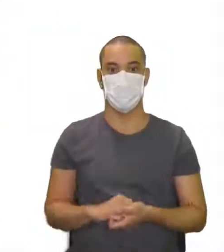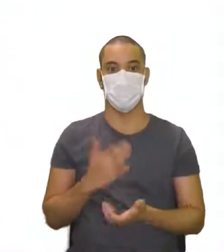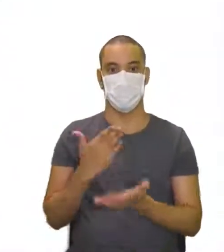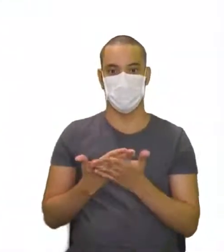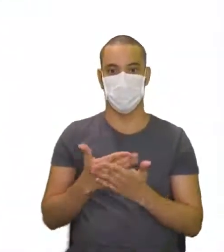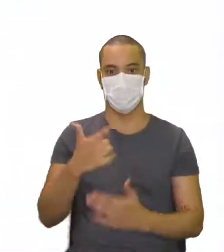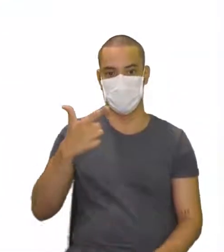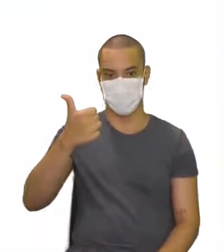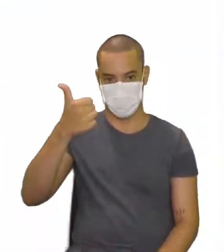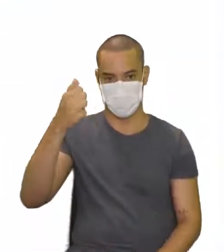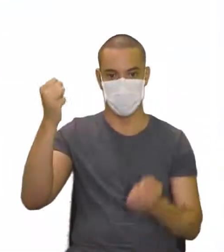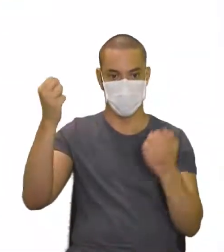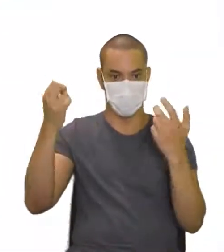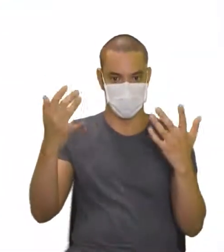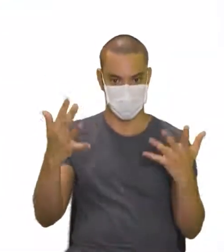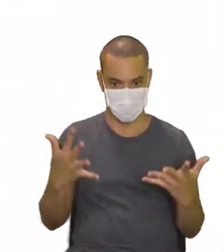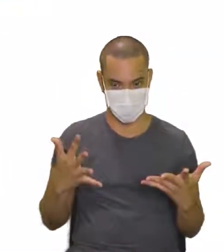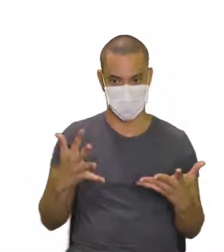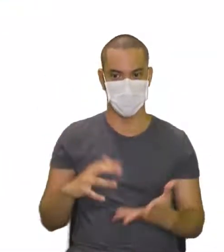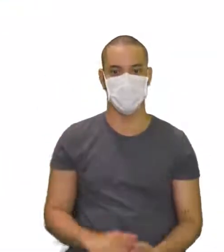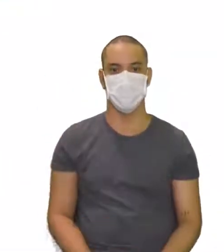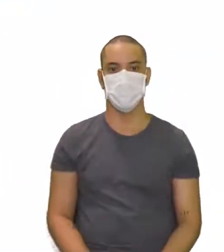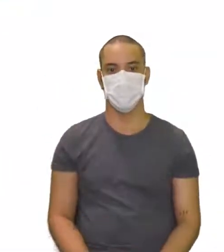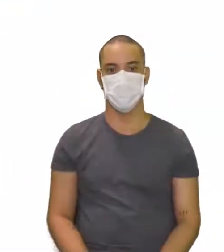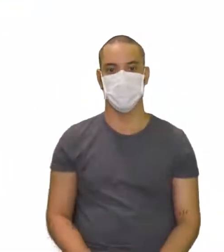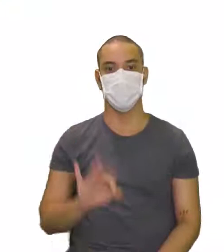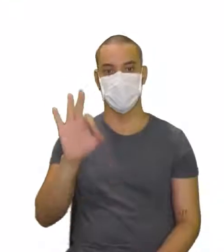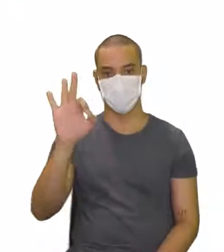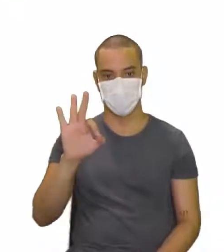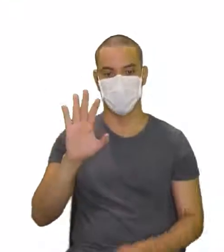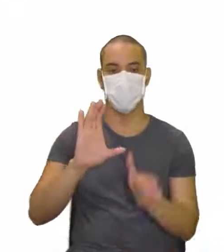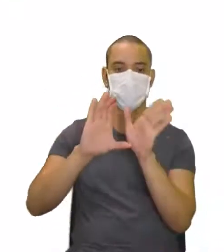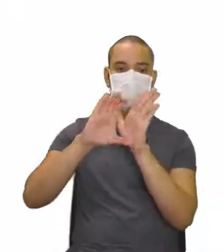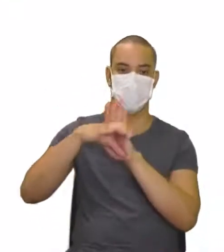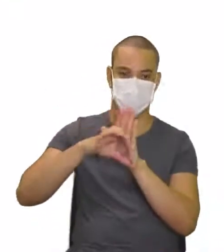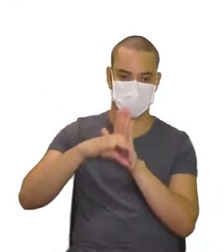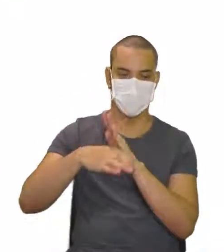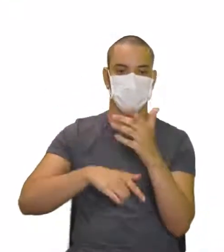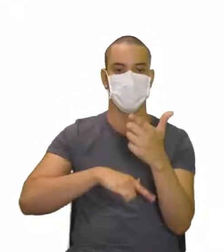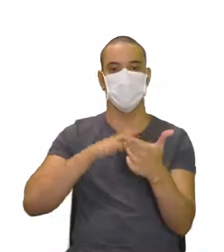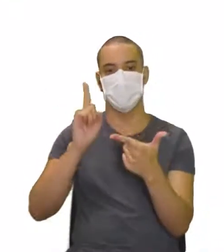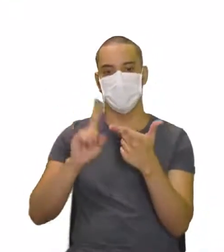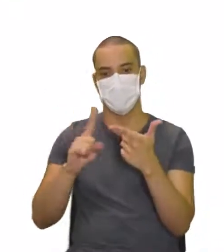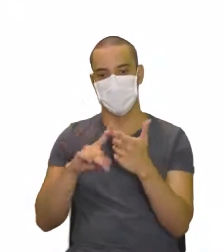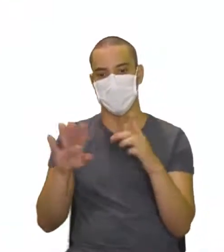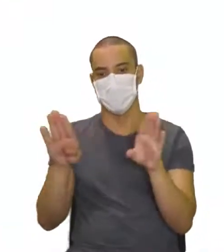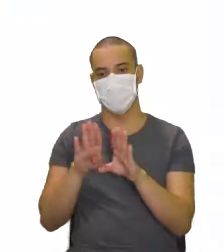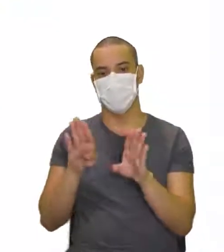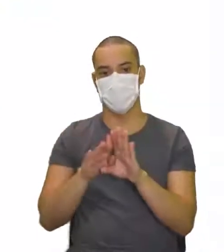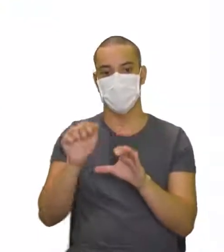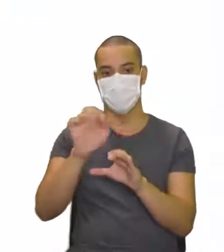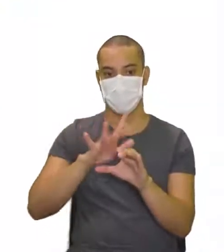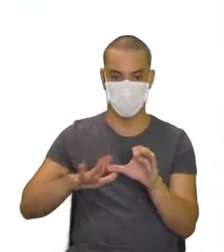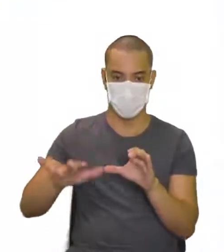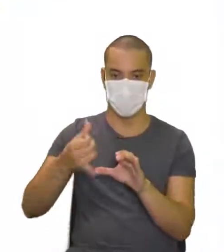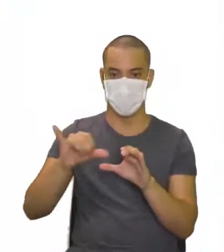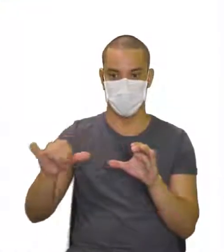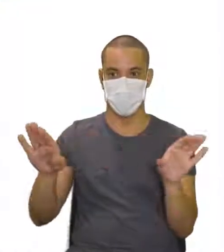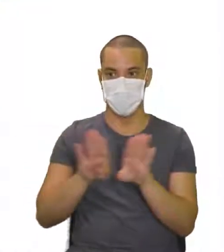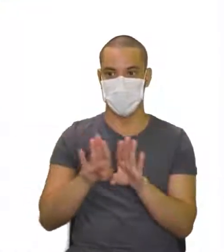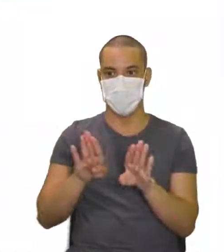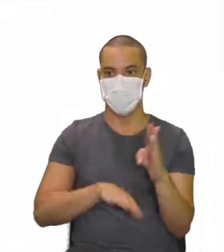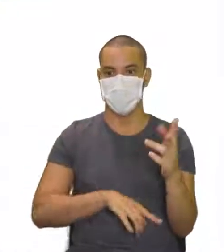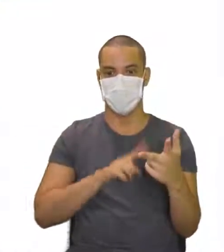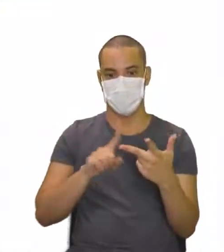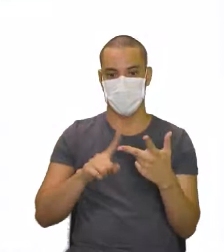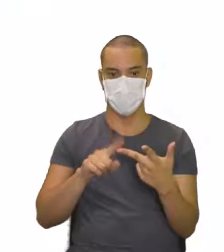sobre potência elétrica, né? Então nós vimos lá o conceito de potência, a potência elétrica em circuitos e